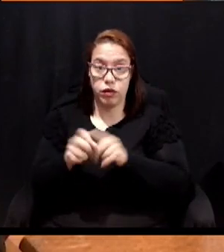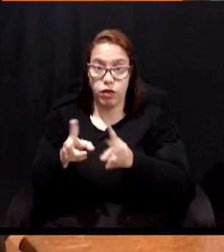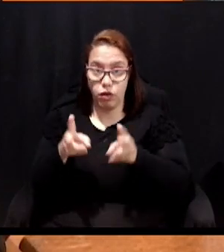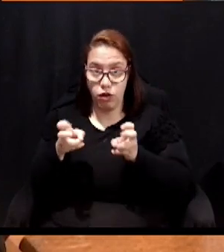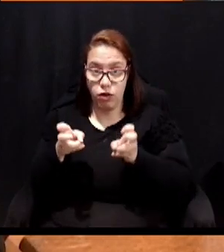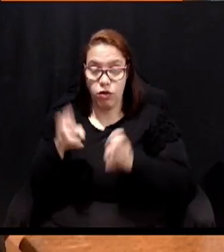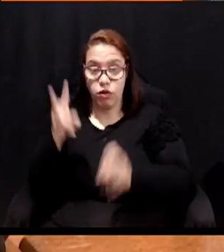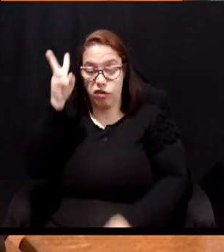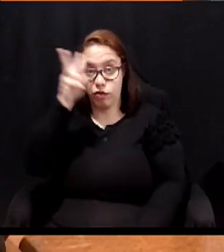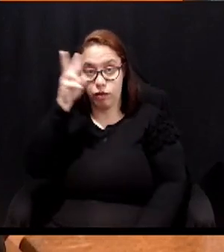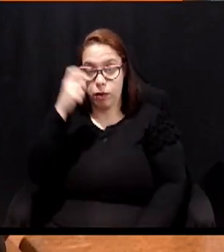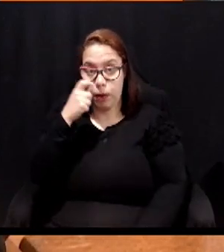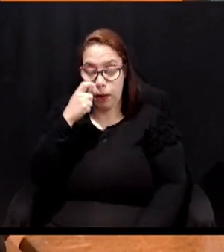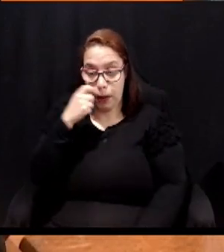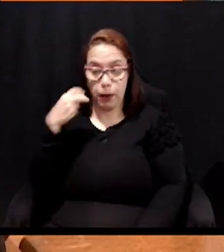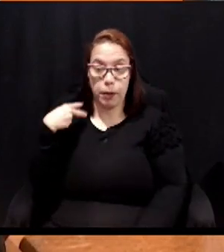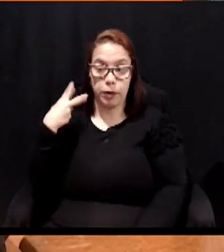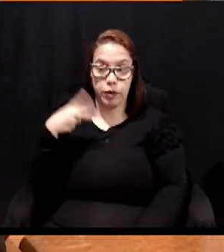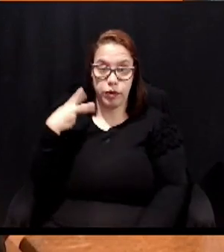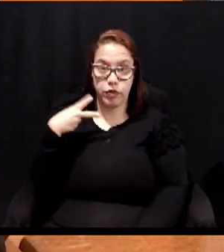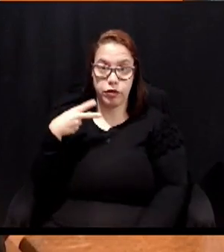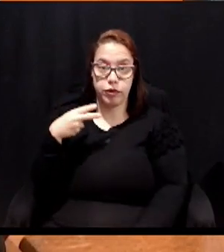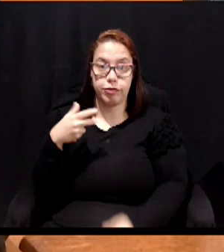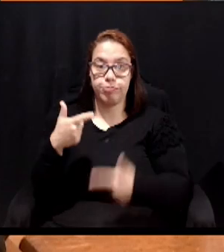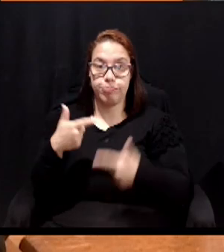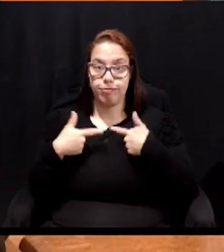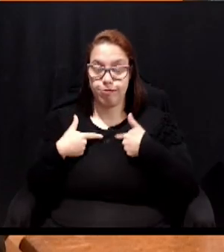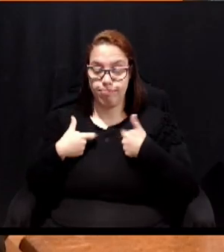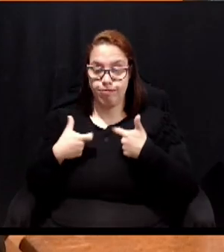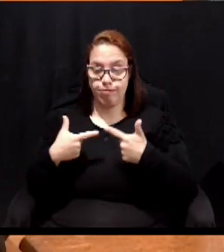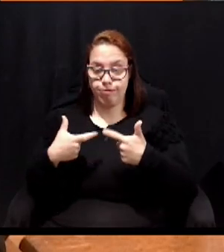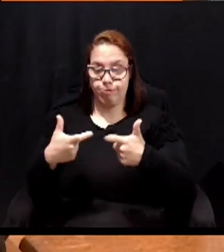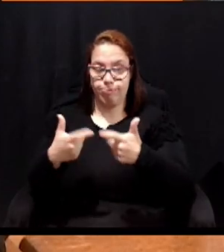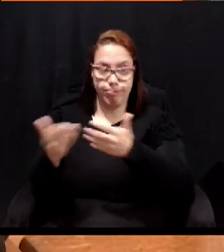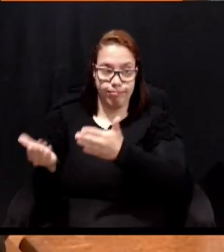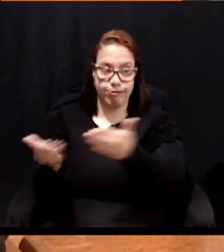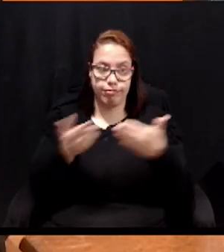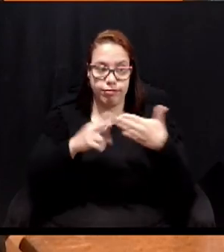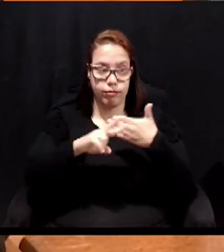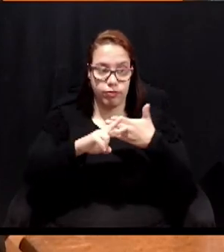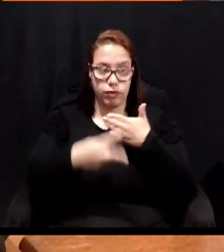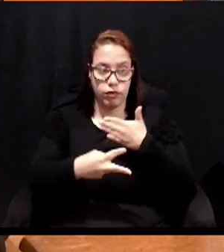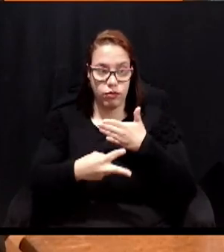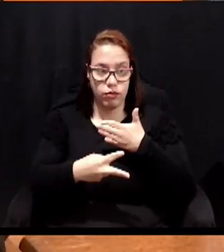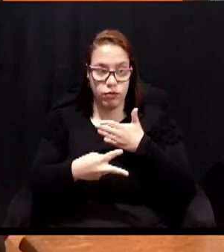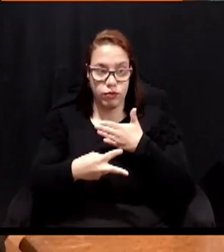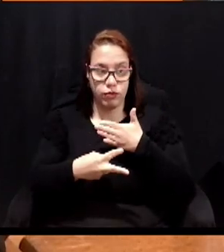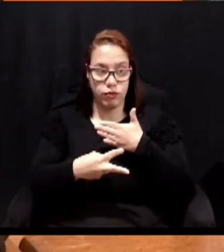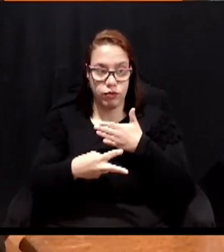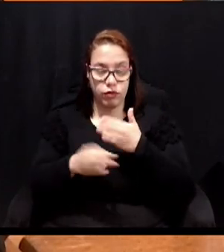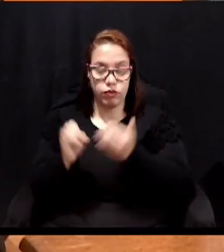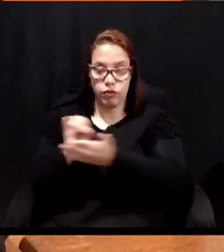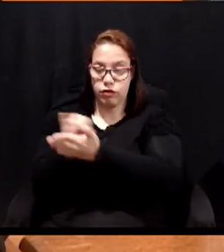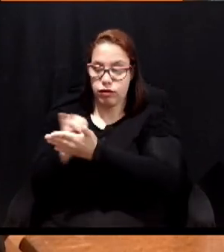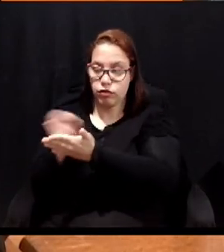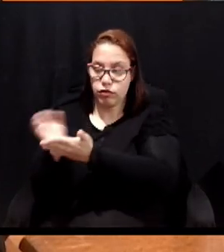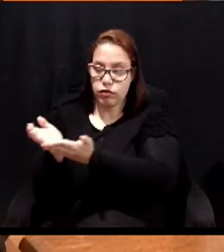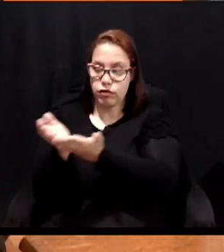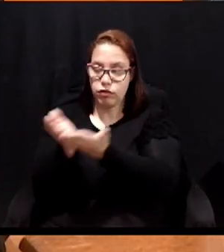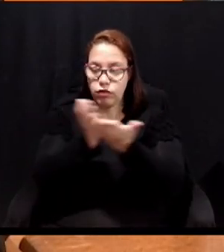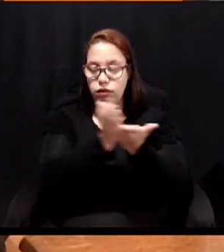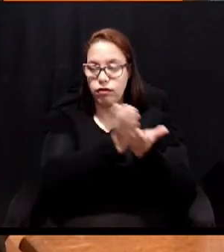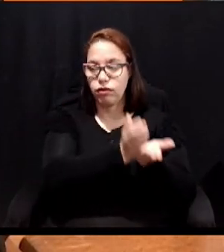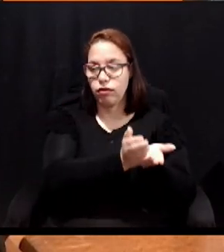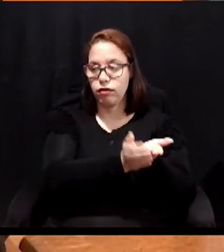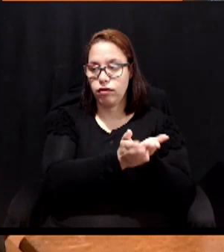que a vereadora falou dos conflitos, né, que eles trazem esses impactos, né, e a migração, em